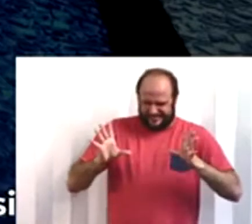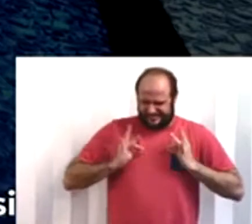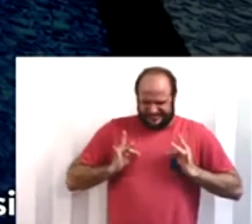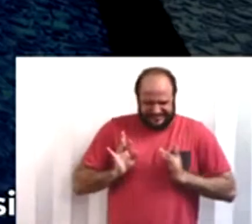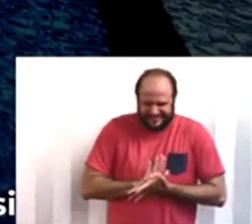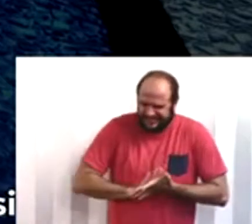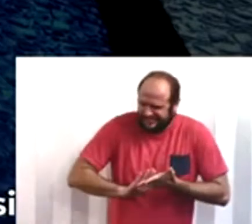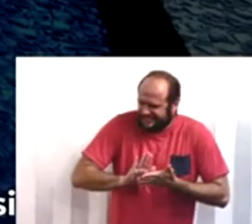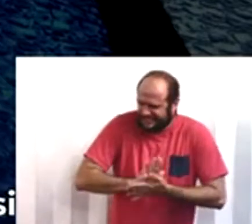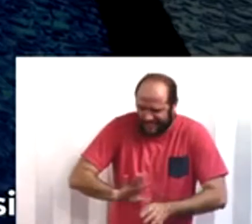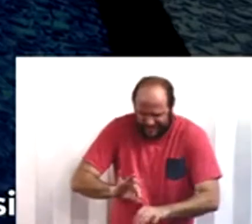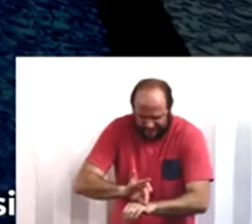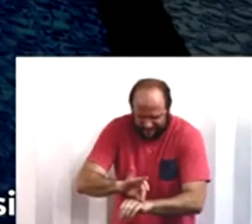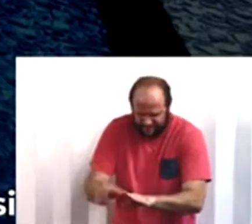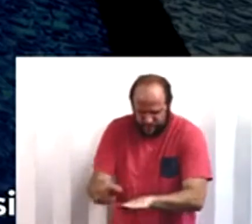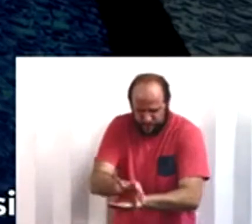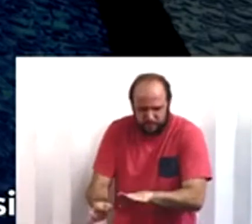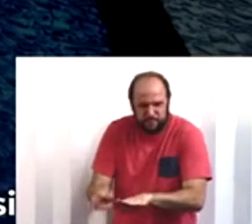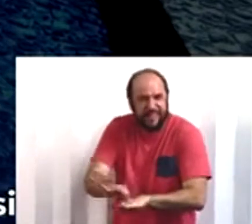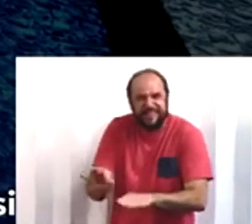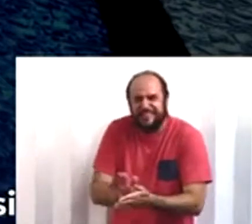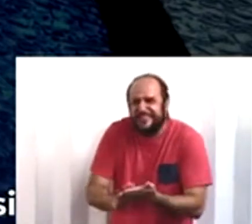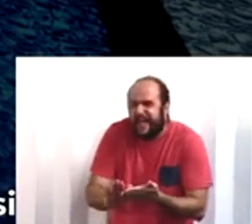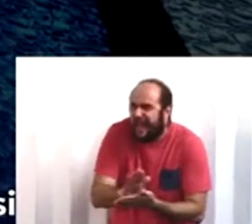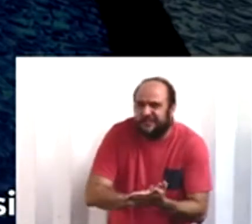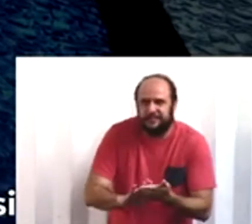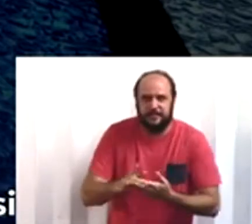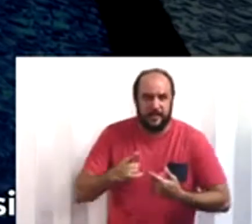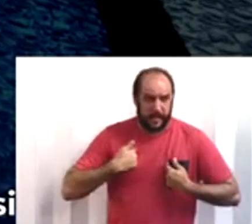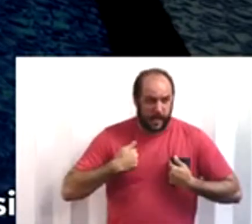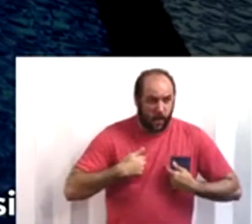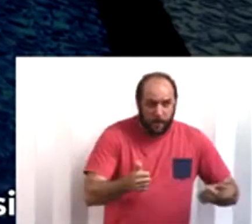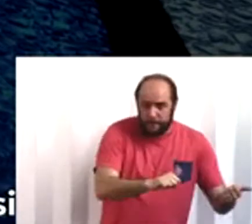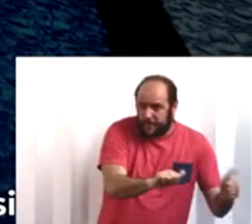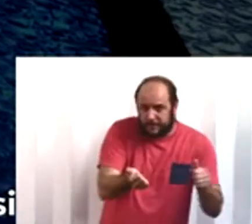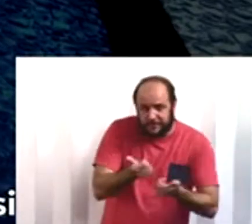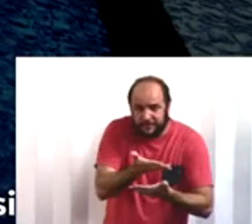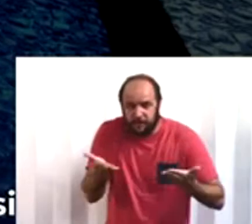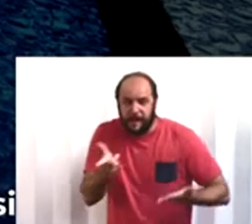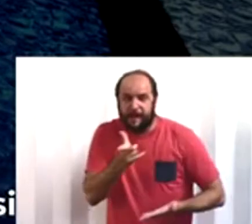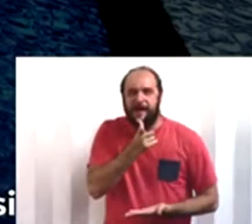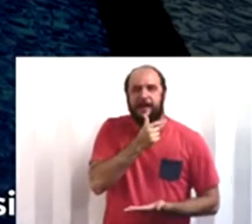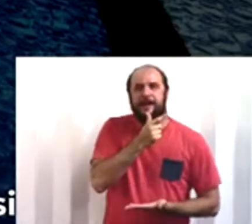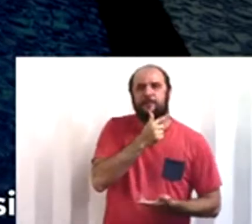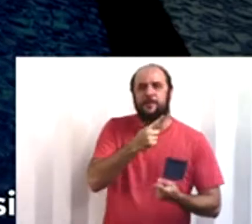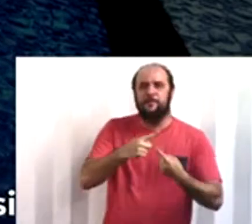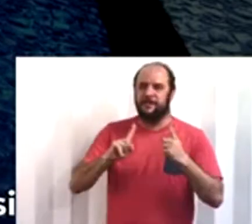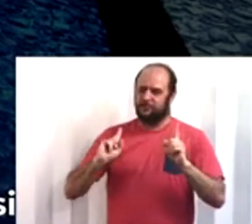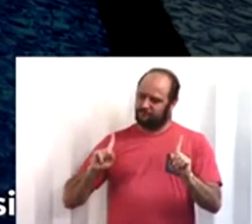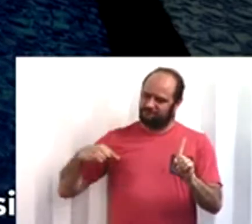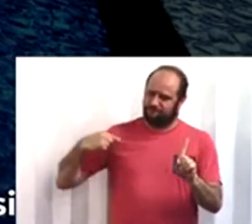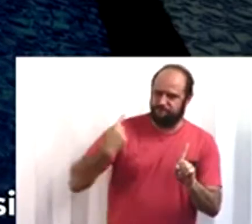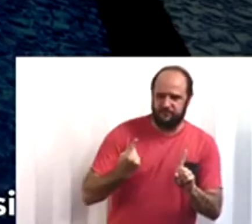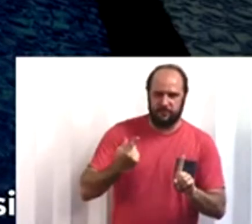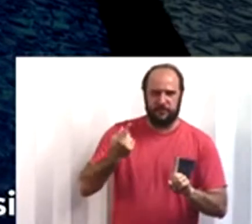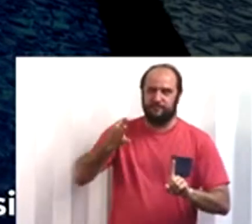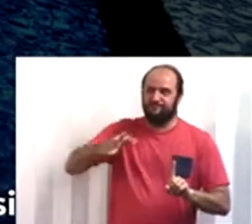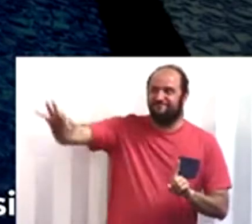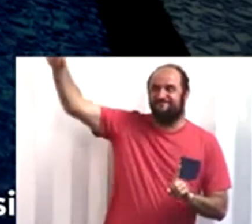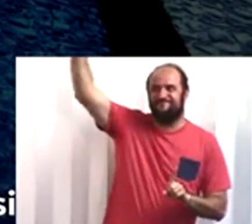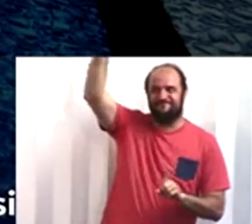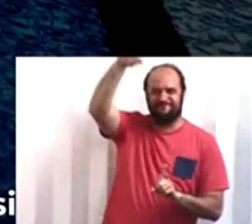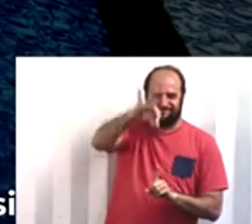desatar-lhe as correias das sandálias. Eu vos tenho batizado com água, ele, porém, vos batizará com o Espírito